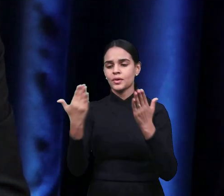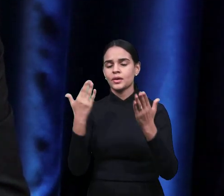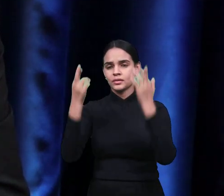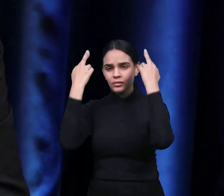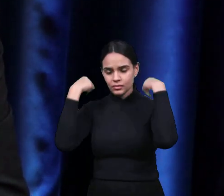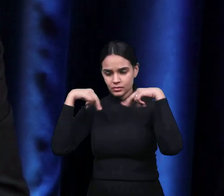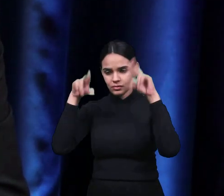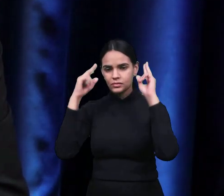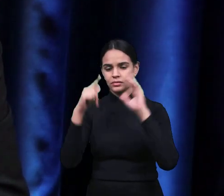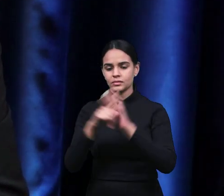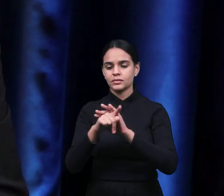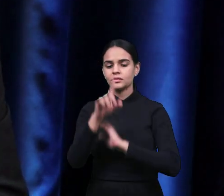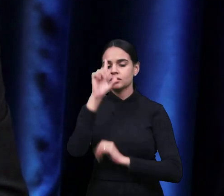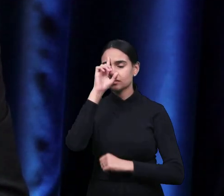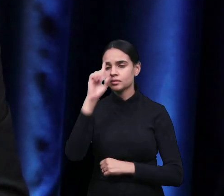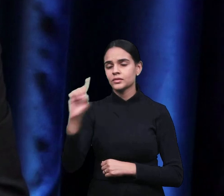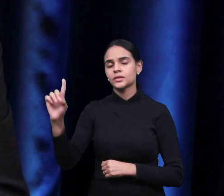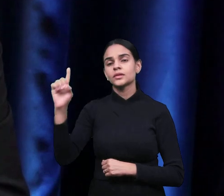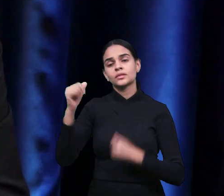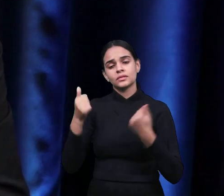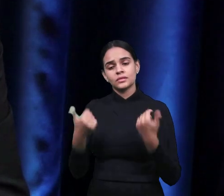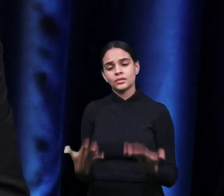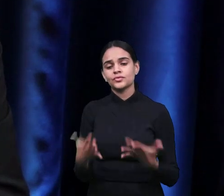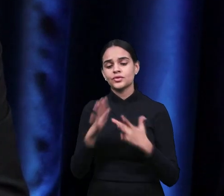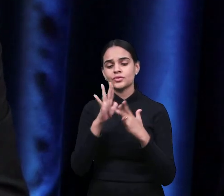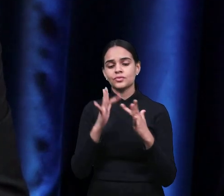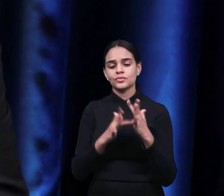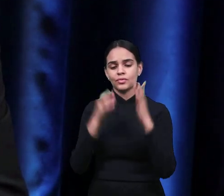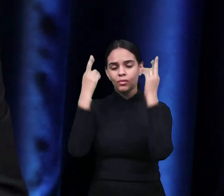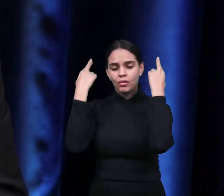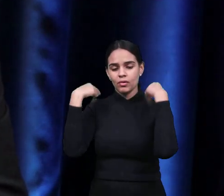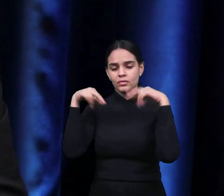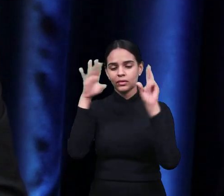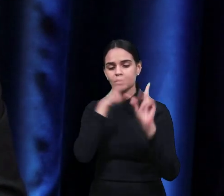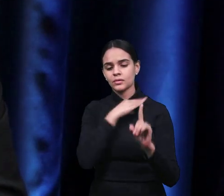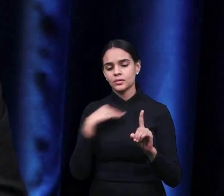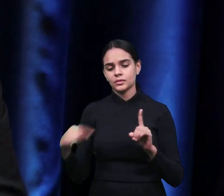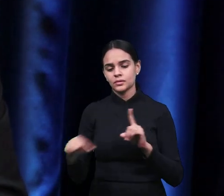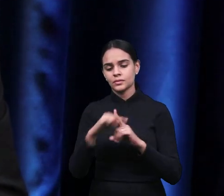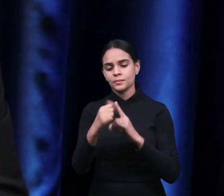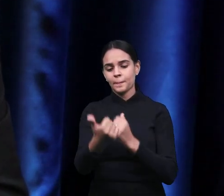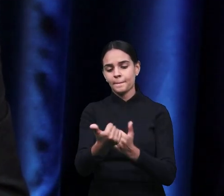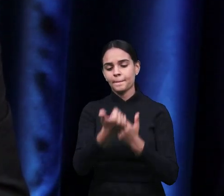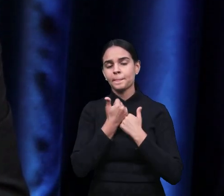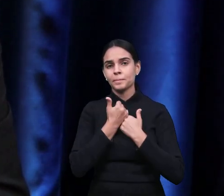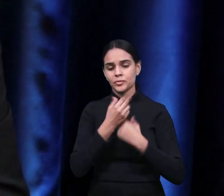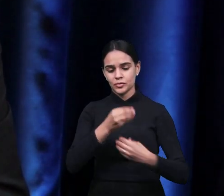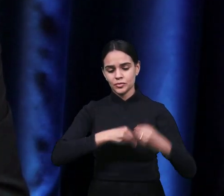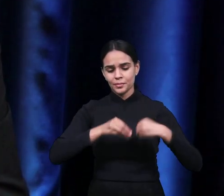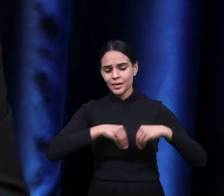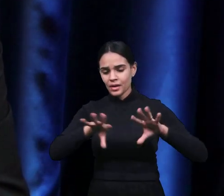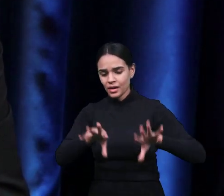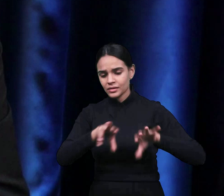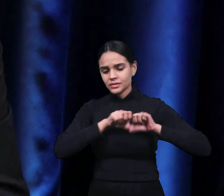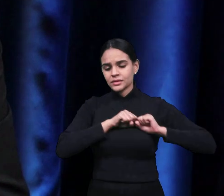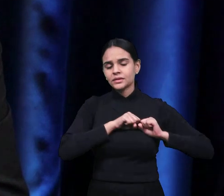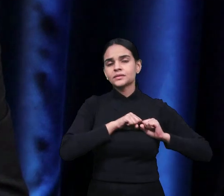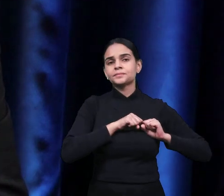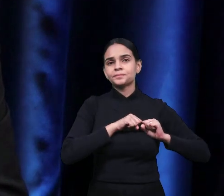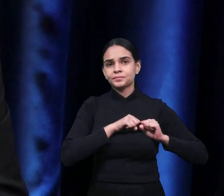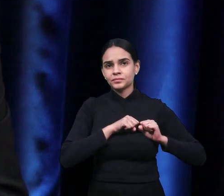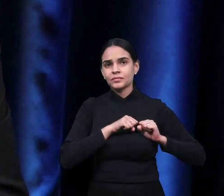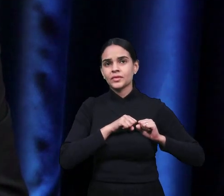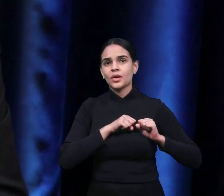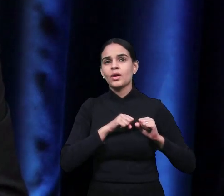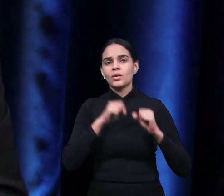morrer, né, que morreu no nosso lugar e quer levar sobre si as nossas dores. O homem carrega sobre si